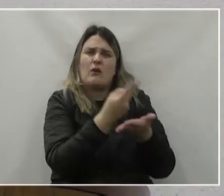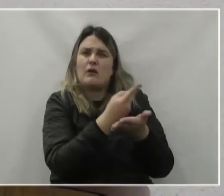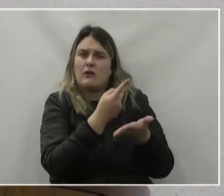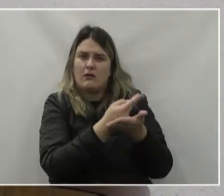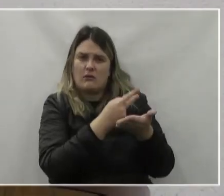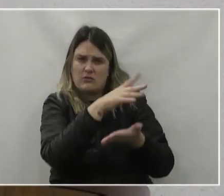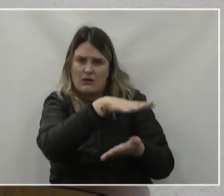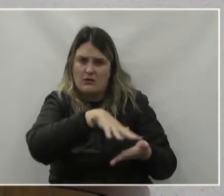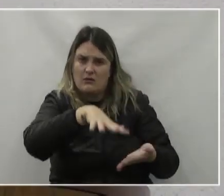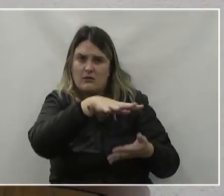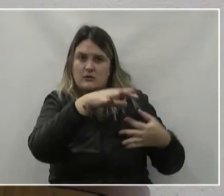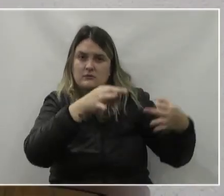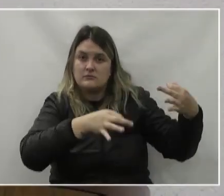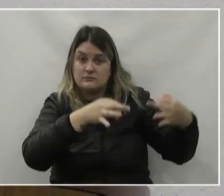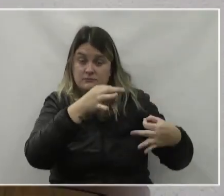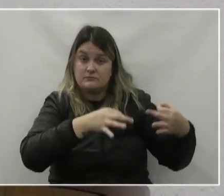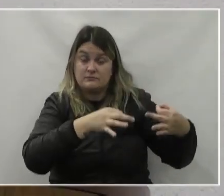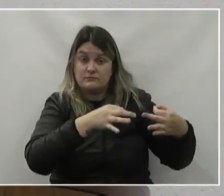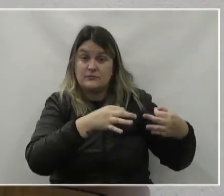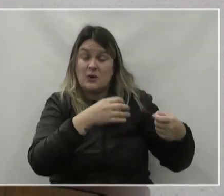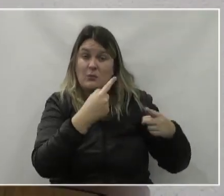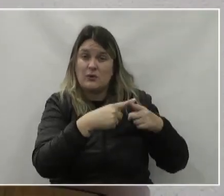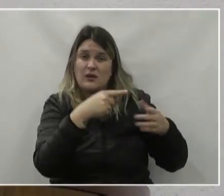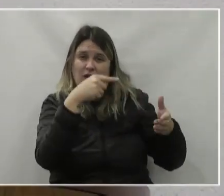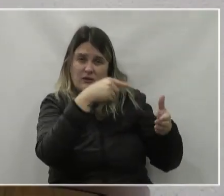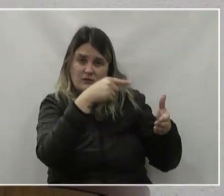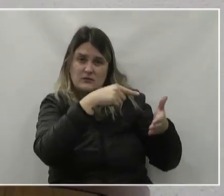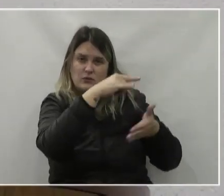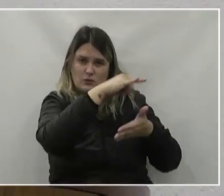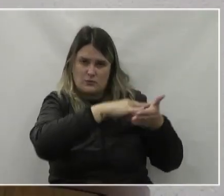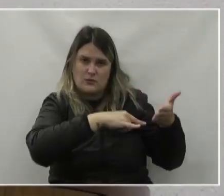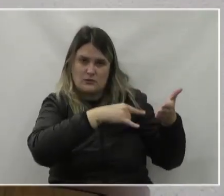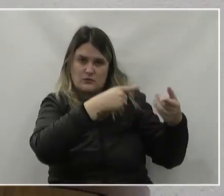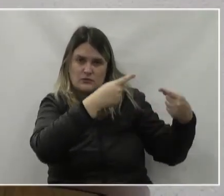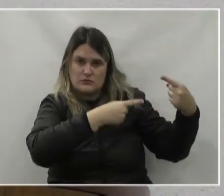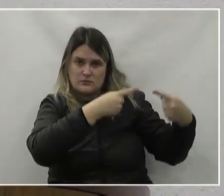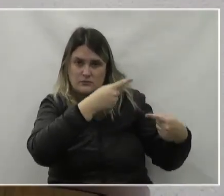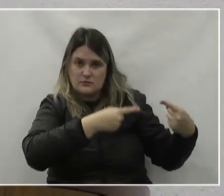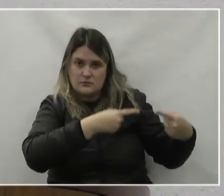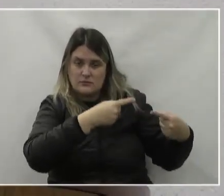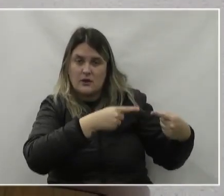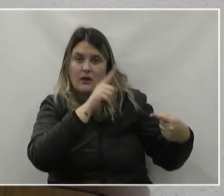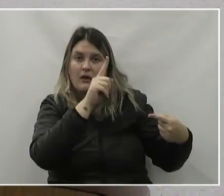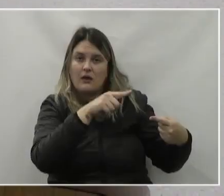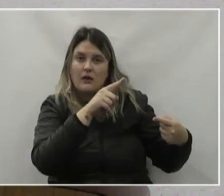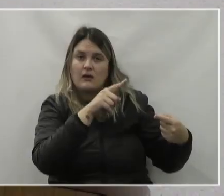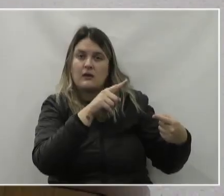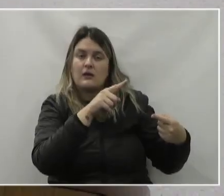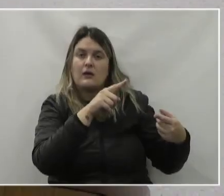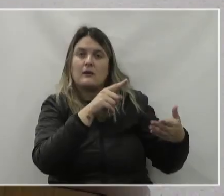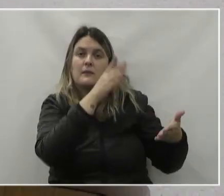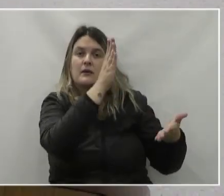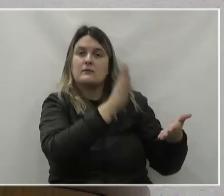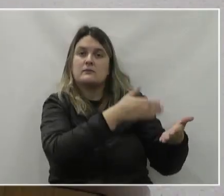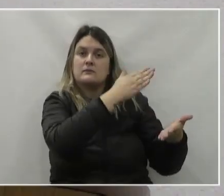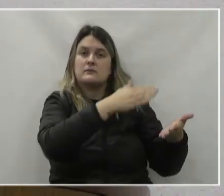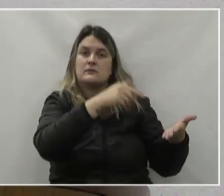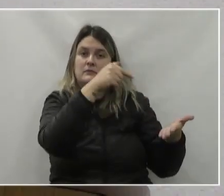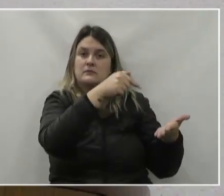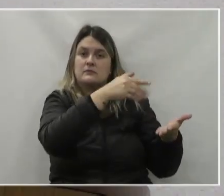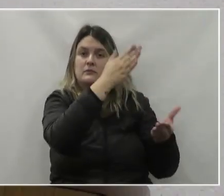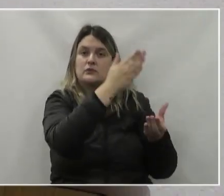jurídico, porque a discussão que se travou foi em relação à anulação do